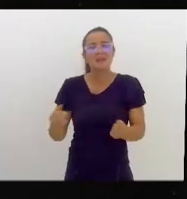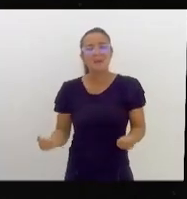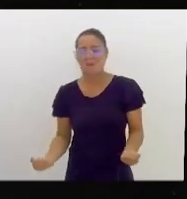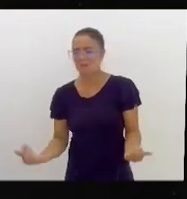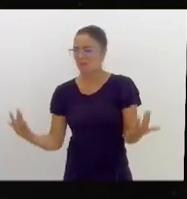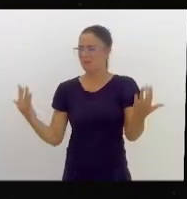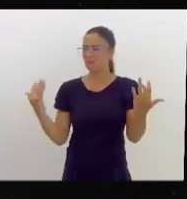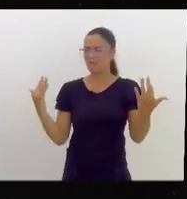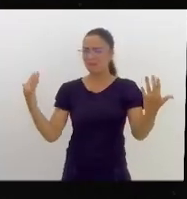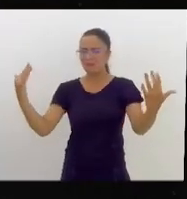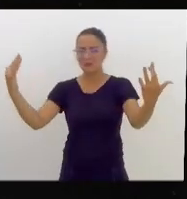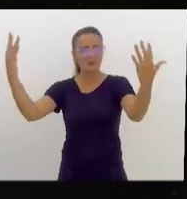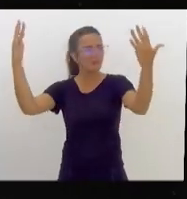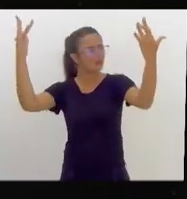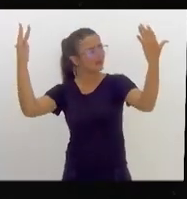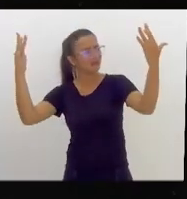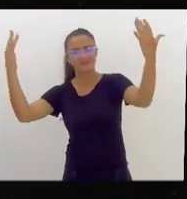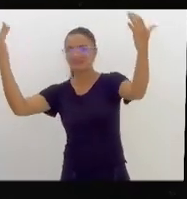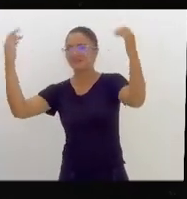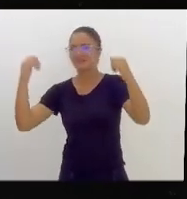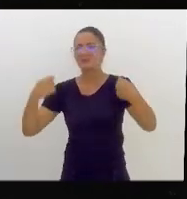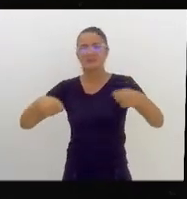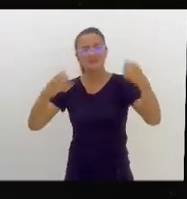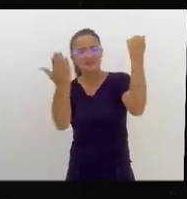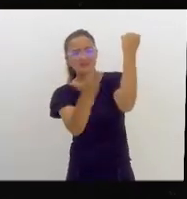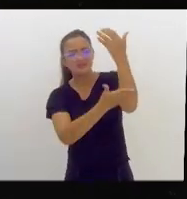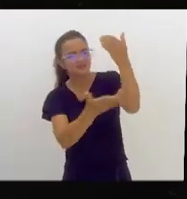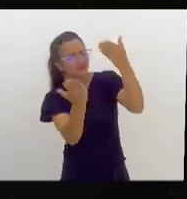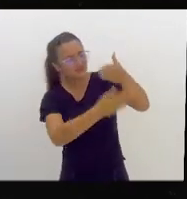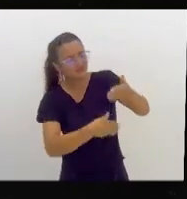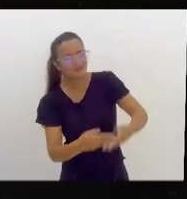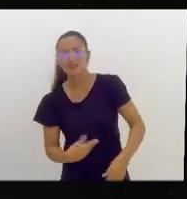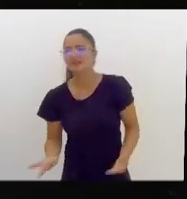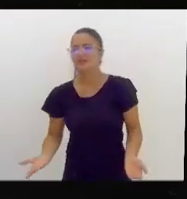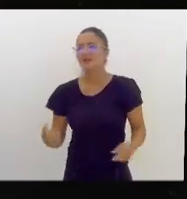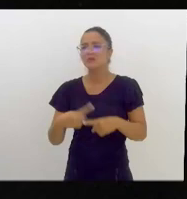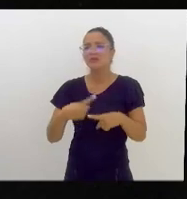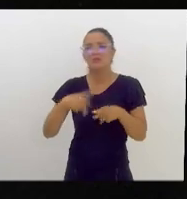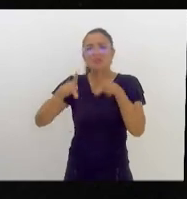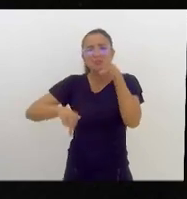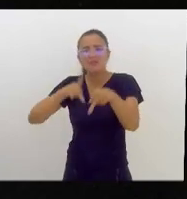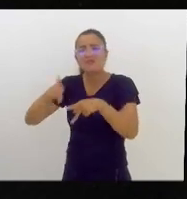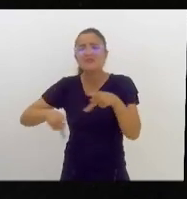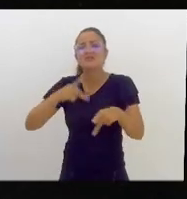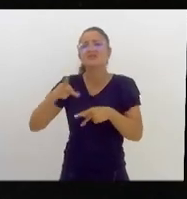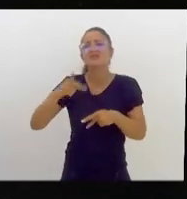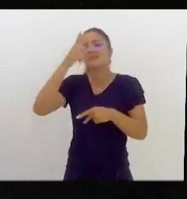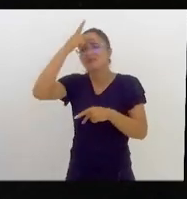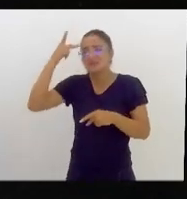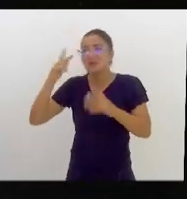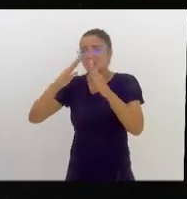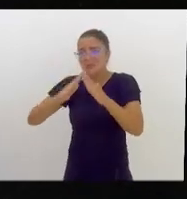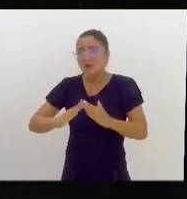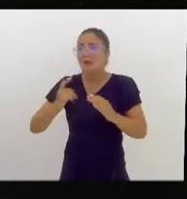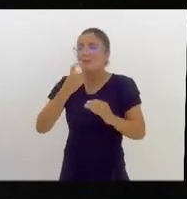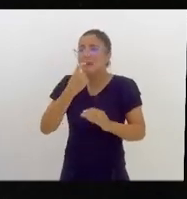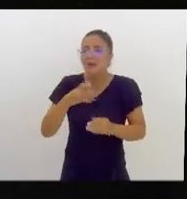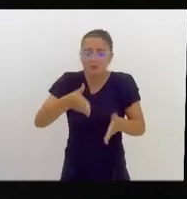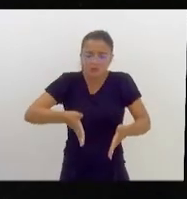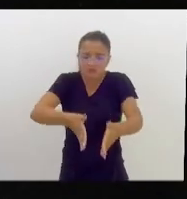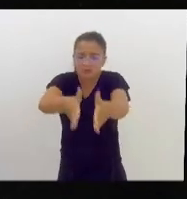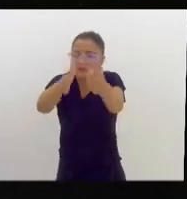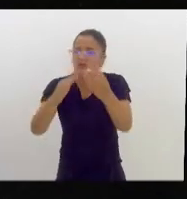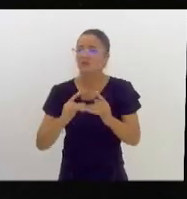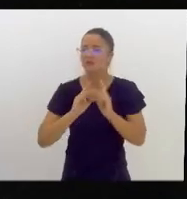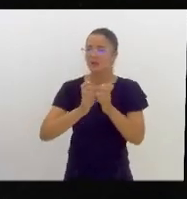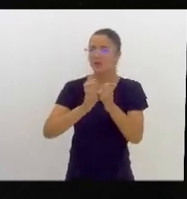existem populações que moram ao longo, Tia Ju, da linha ferroviária. Ali, no ramal de Belfor Roxo, tem